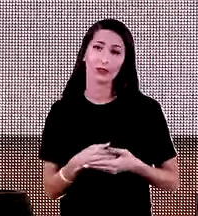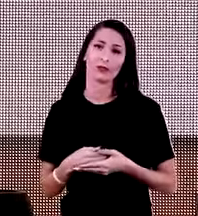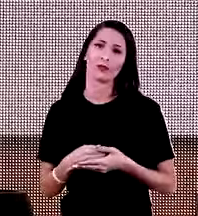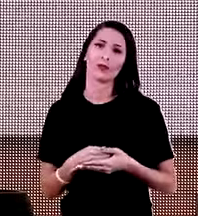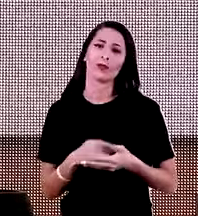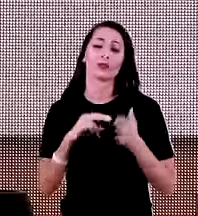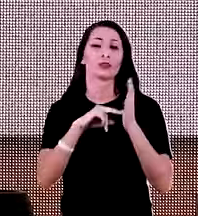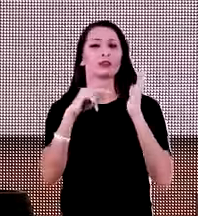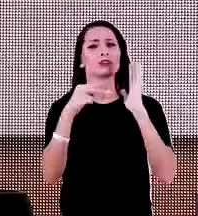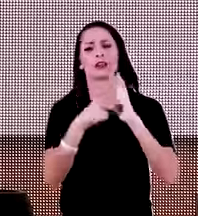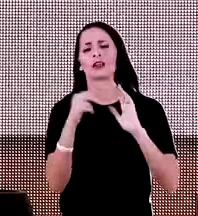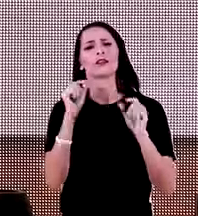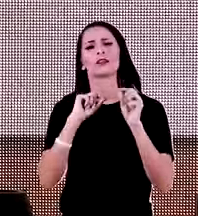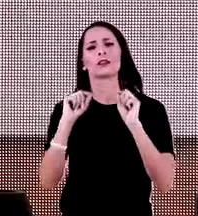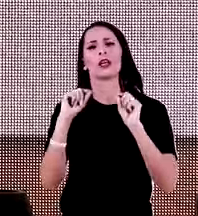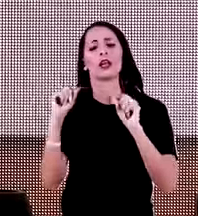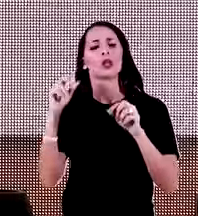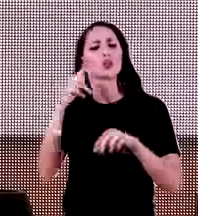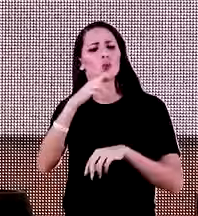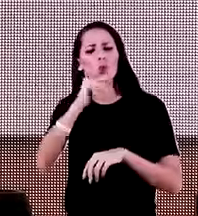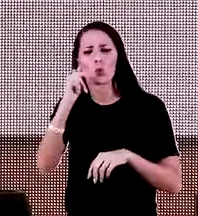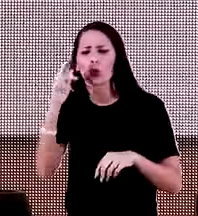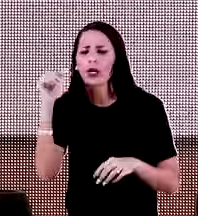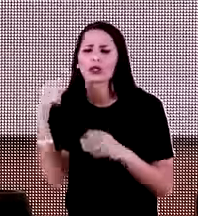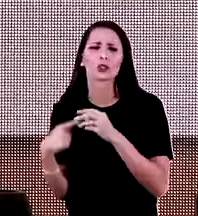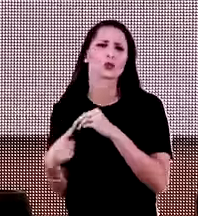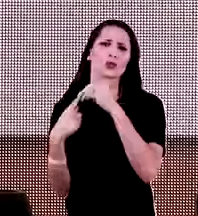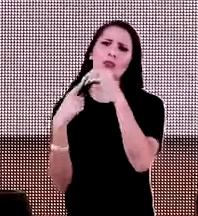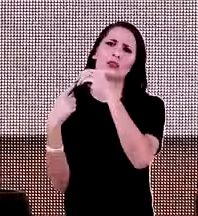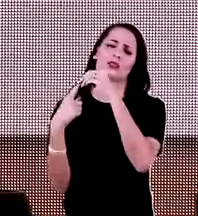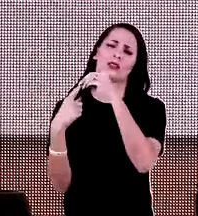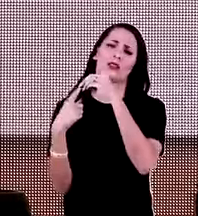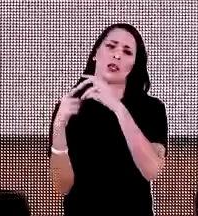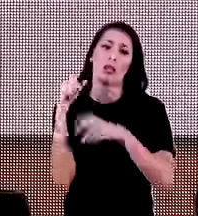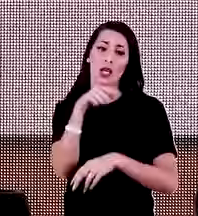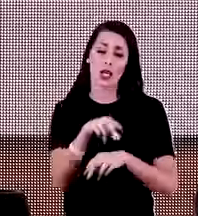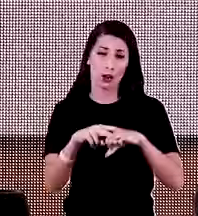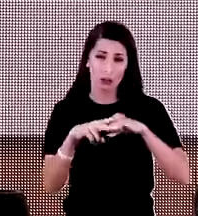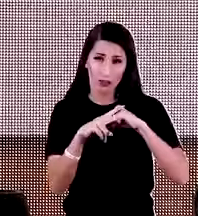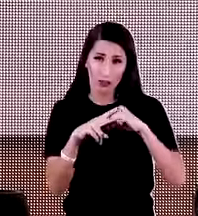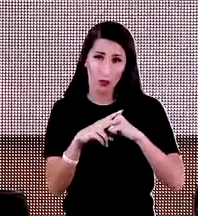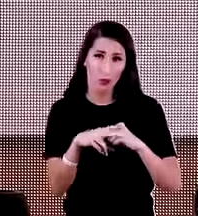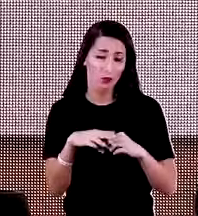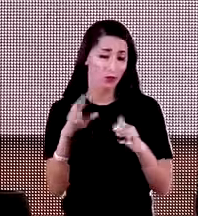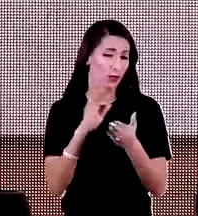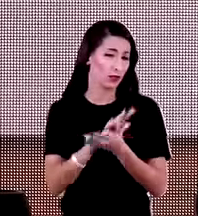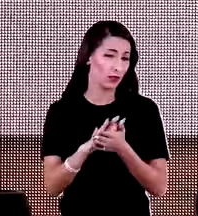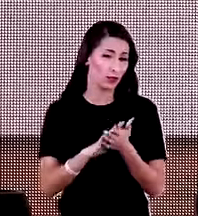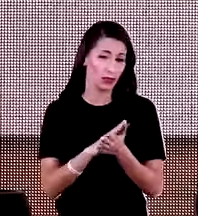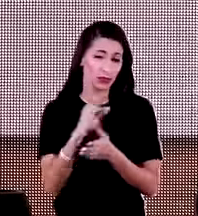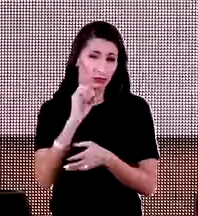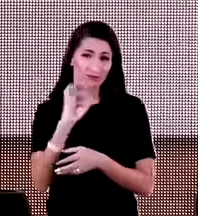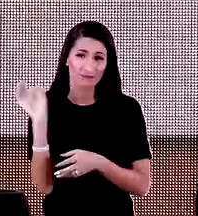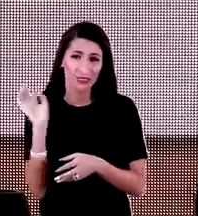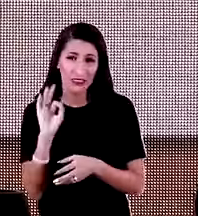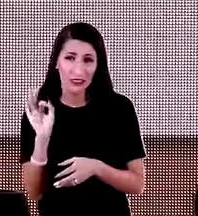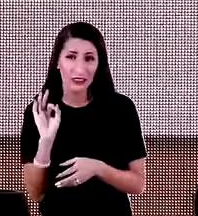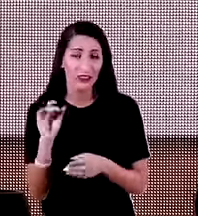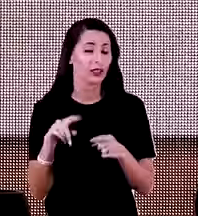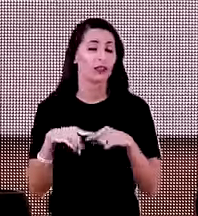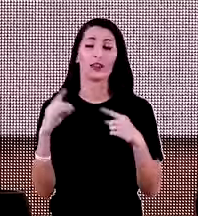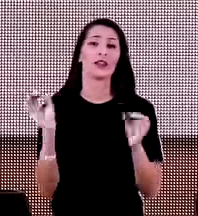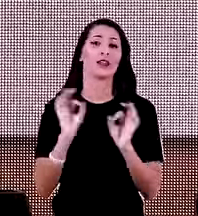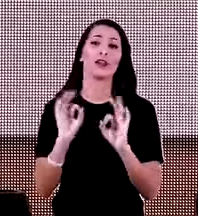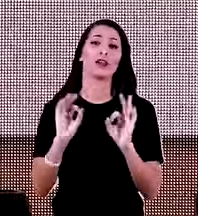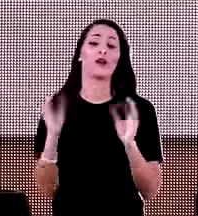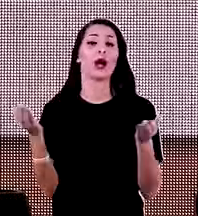sozinha. De que nunca mais ela seria uma viúva sem ter com quem contar. Agora ela tinha um neto. Ela tinha também